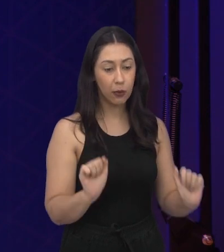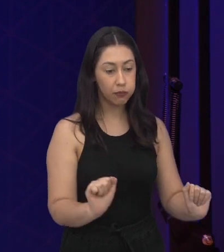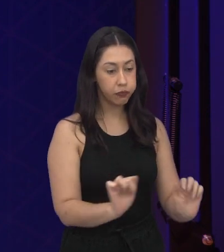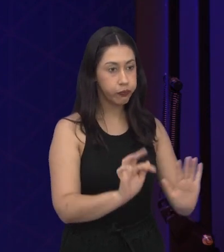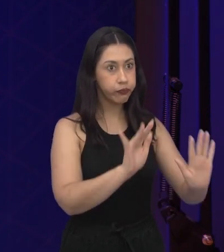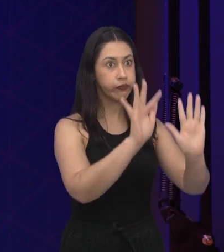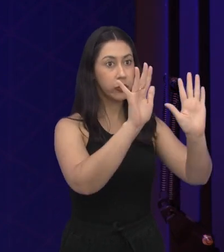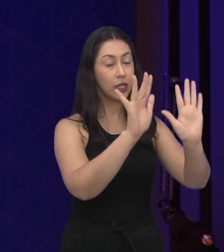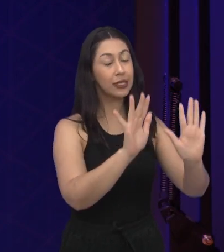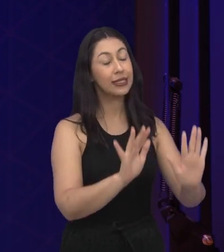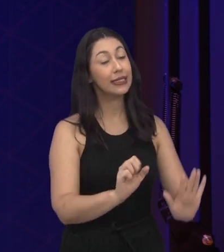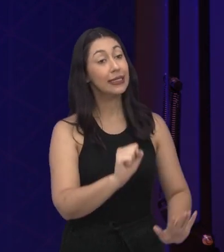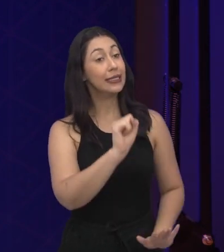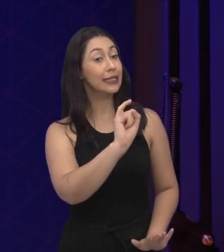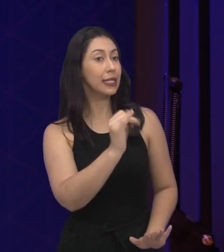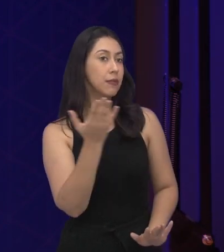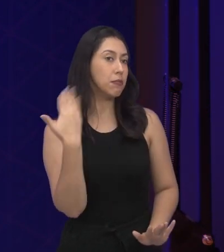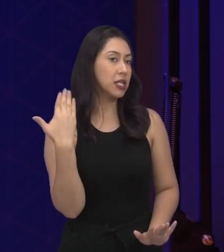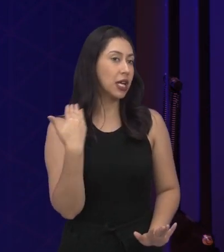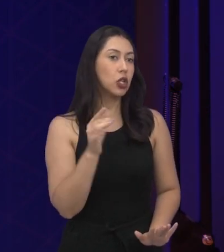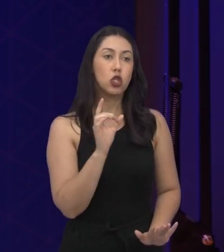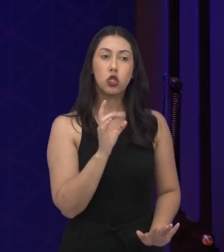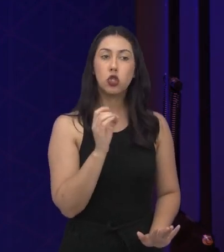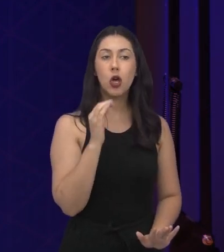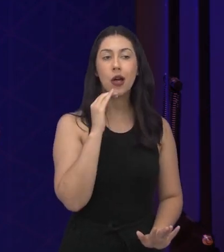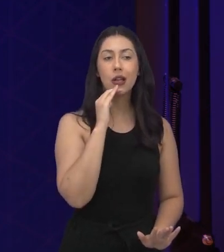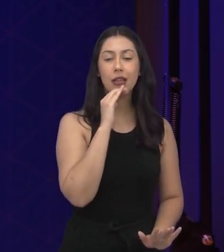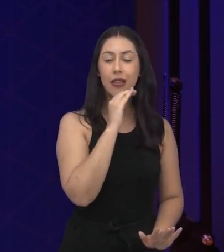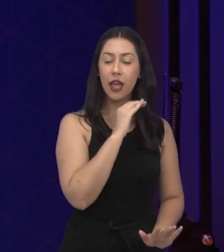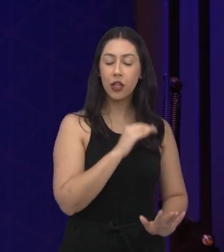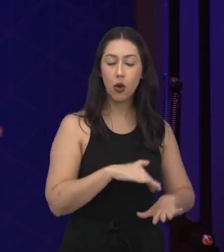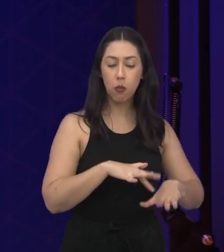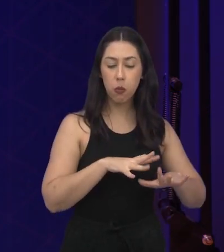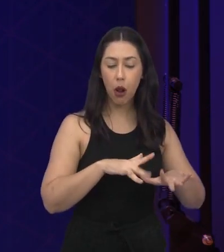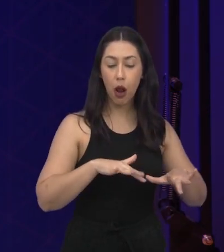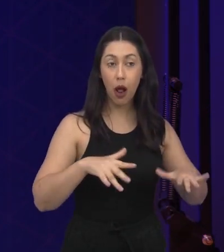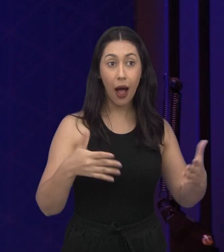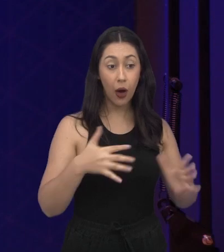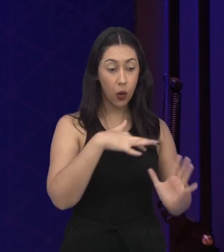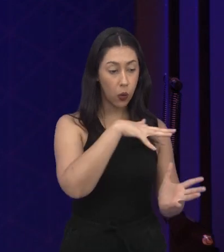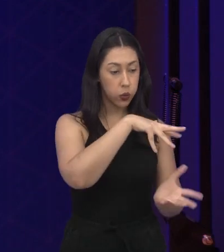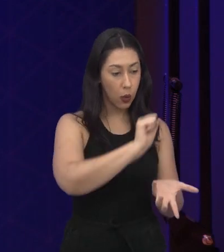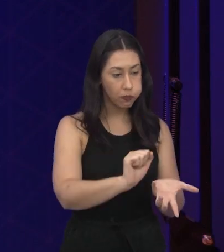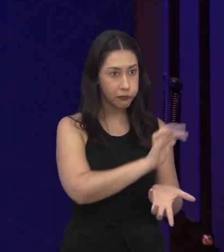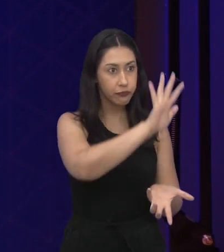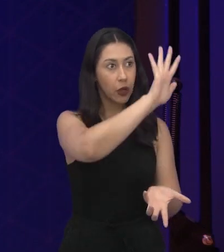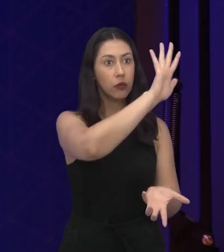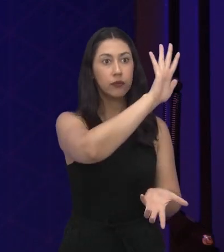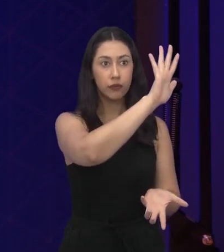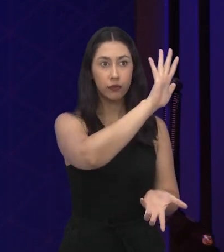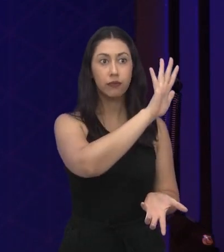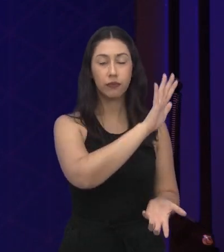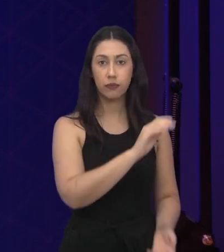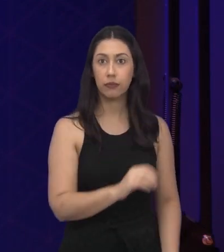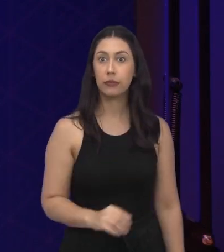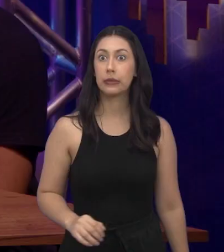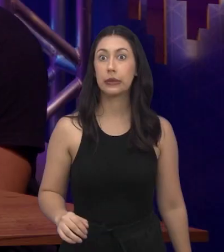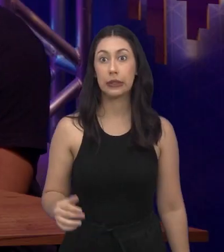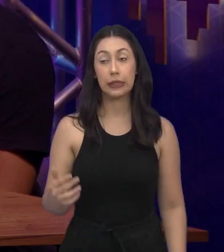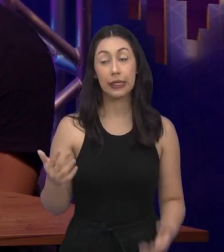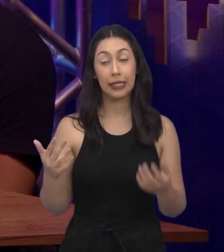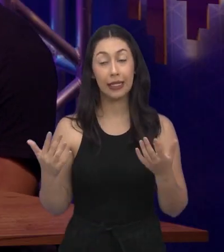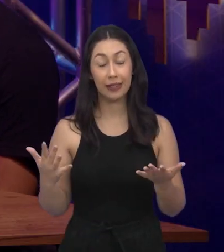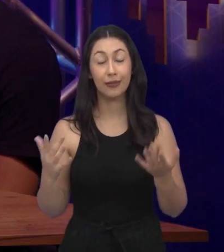ali de ebulição. Então, se antes a gente estava num aquecimento, agora a gente está fervendo o planeta Terra. Isso é